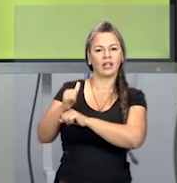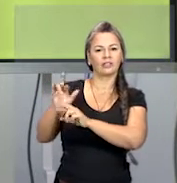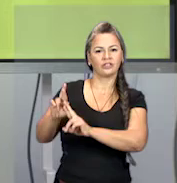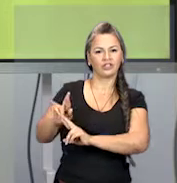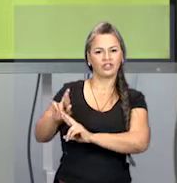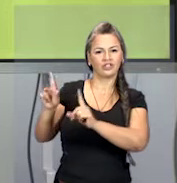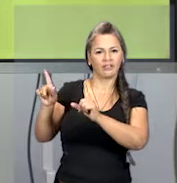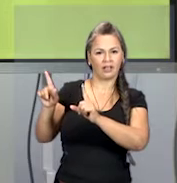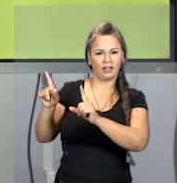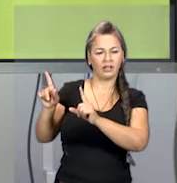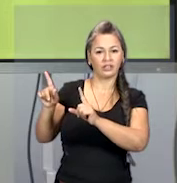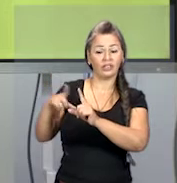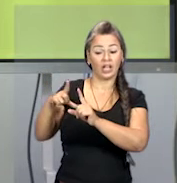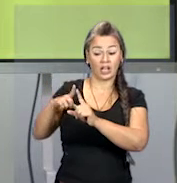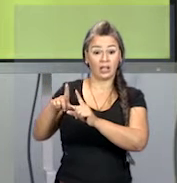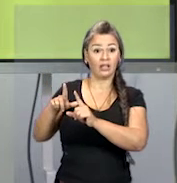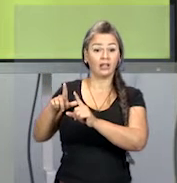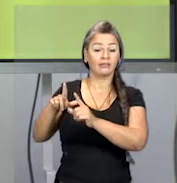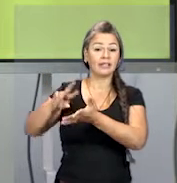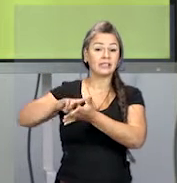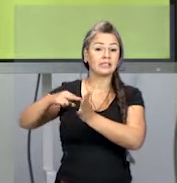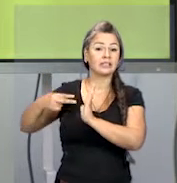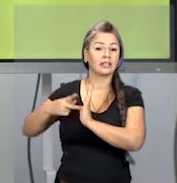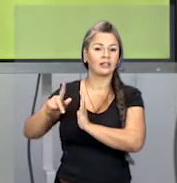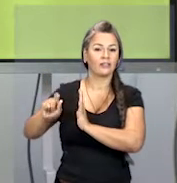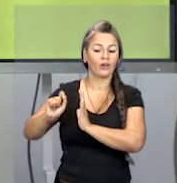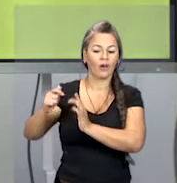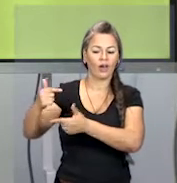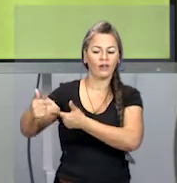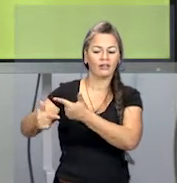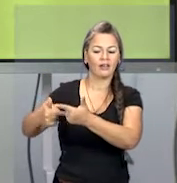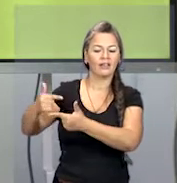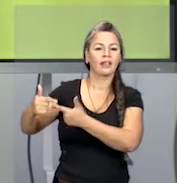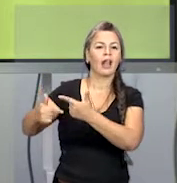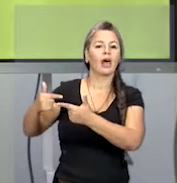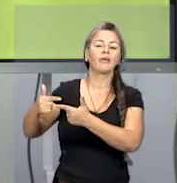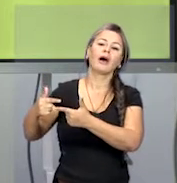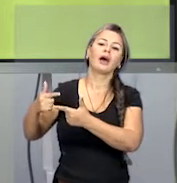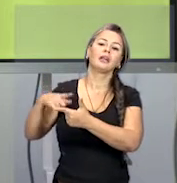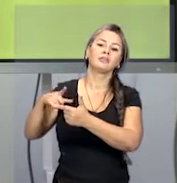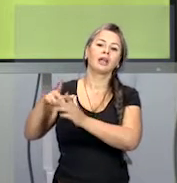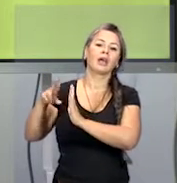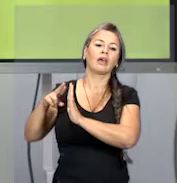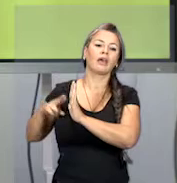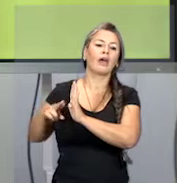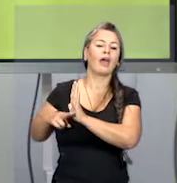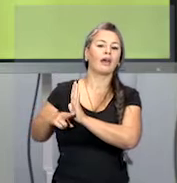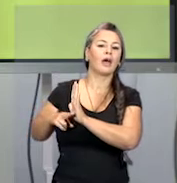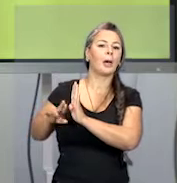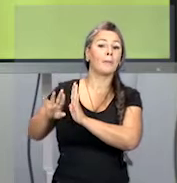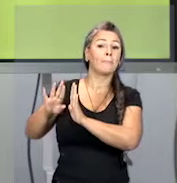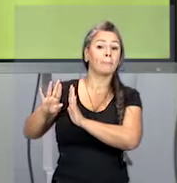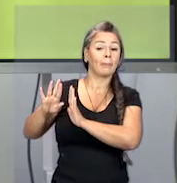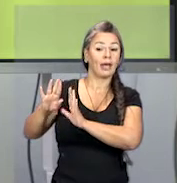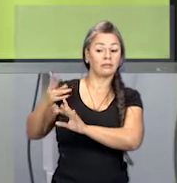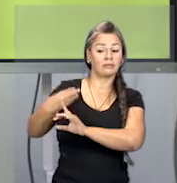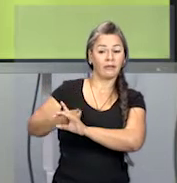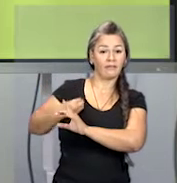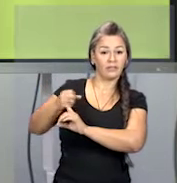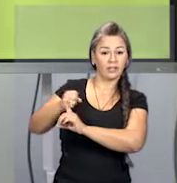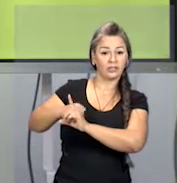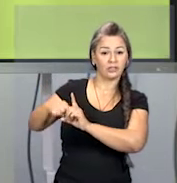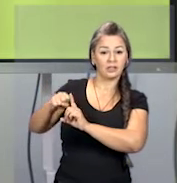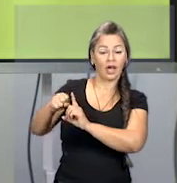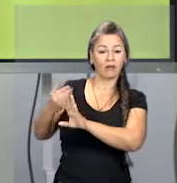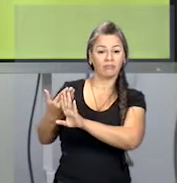divisão social do trabalho que mantém os indivíduos organizados. Nós podemos comparar esse orgânico com